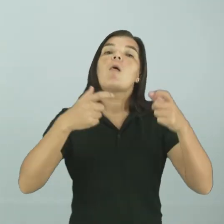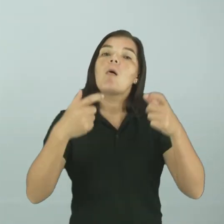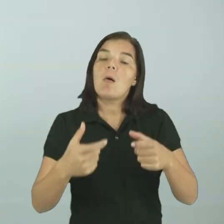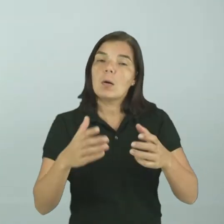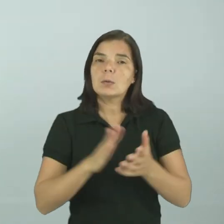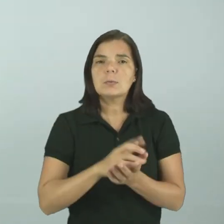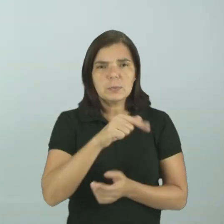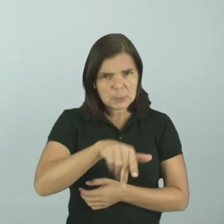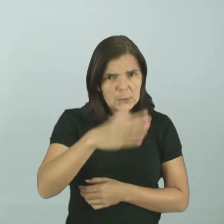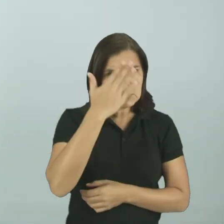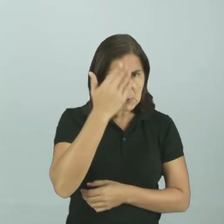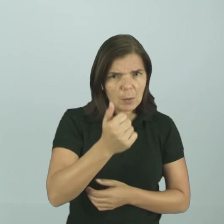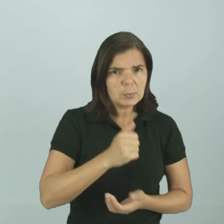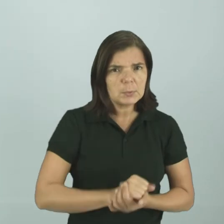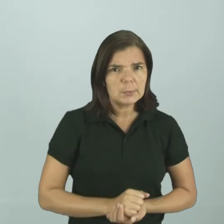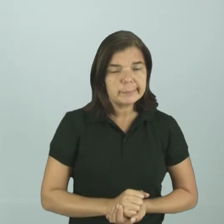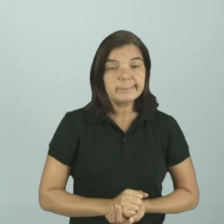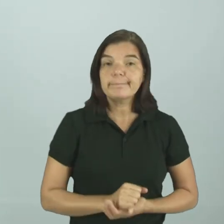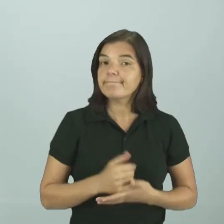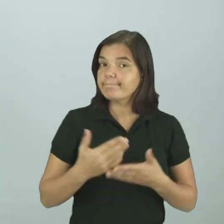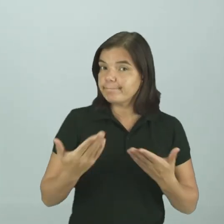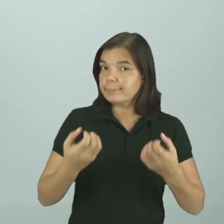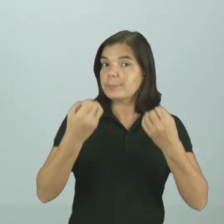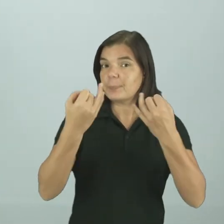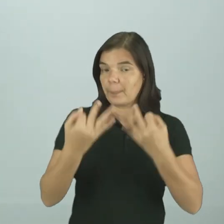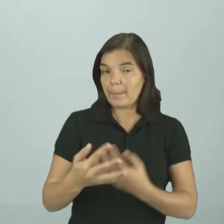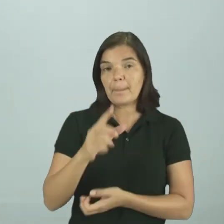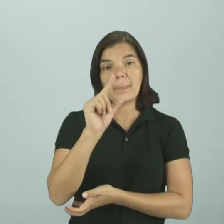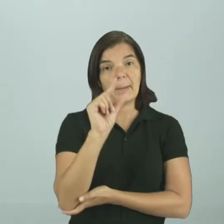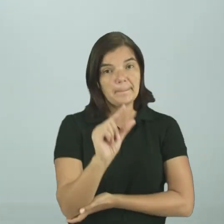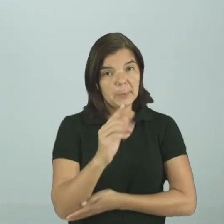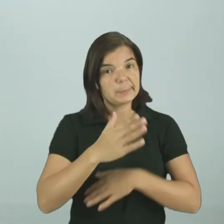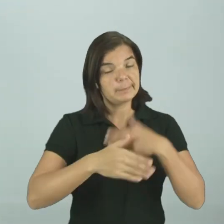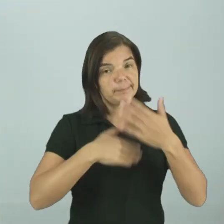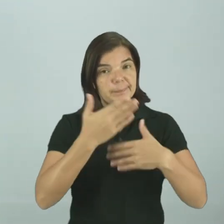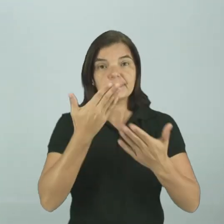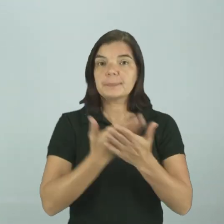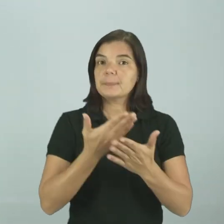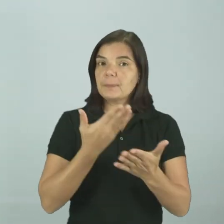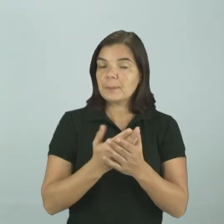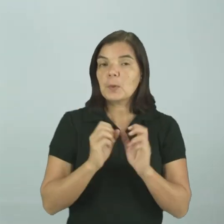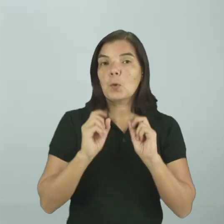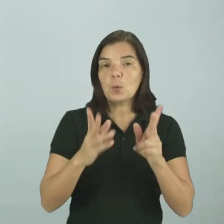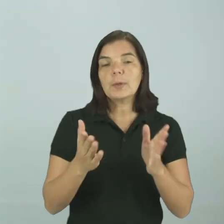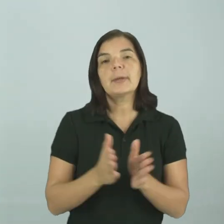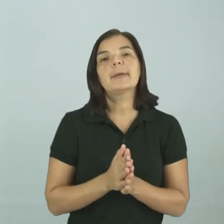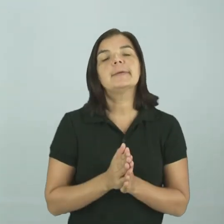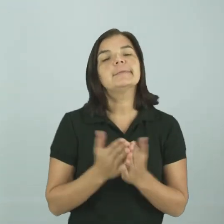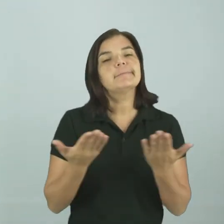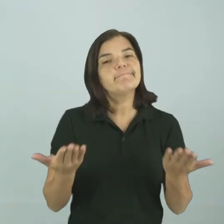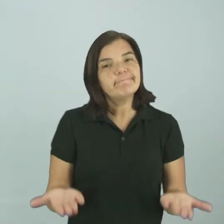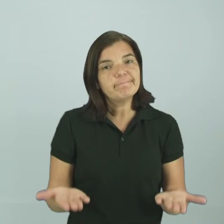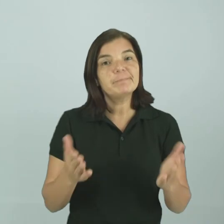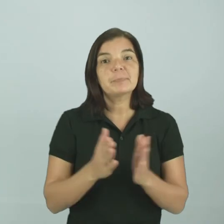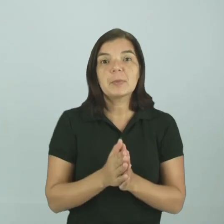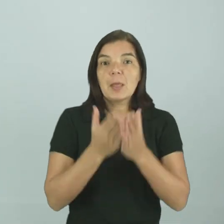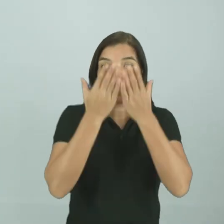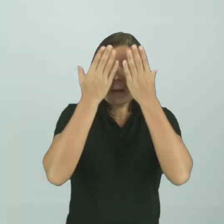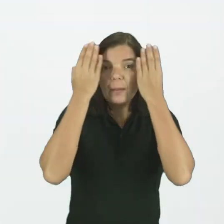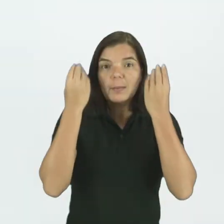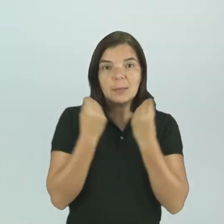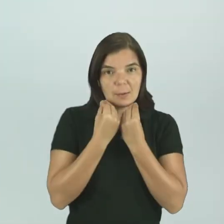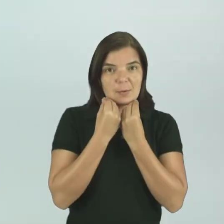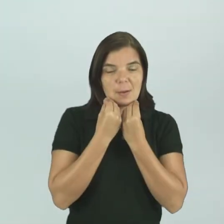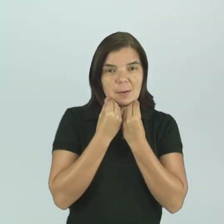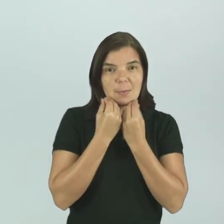eles iam? Você sabe disso? Pois nós vamos falar um pouquinho disso no decorrer da nossa aula, ok? Eu vou ficando por aqui. E não